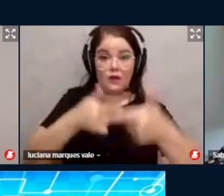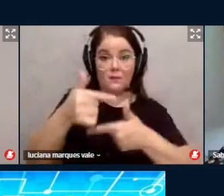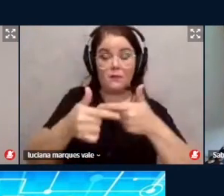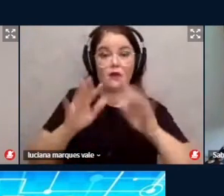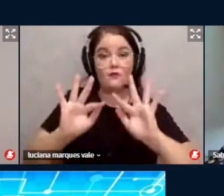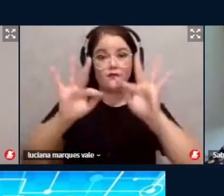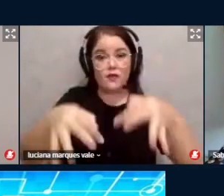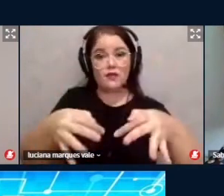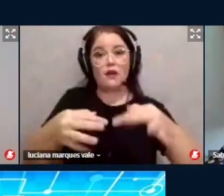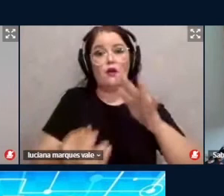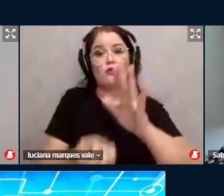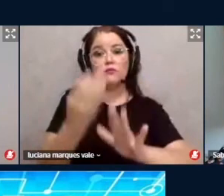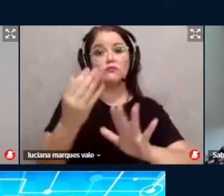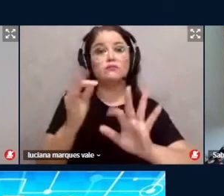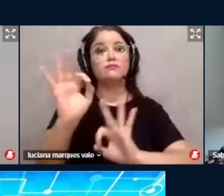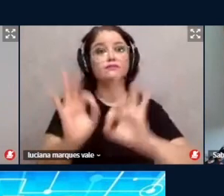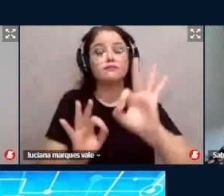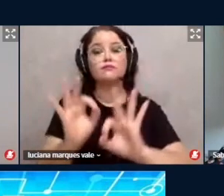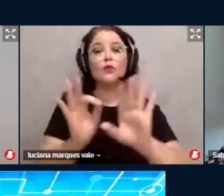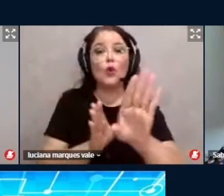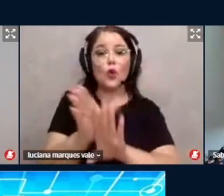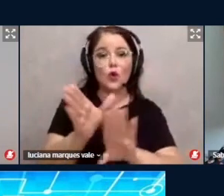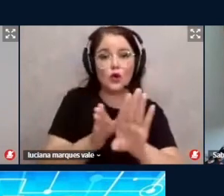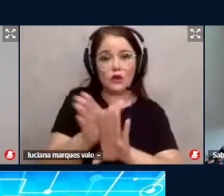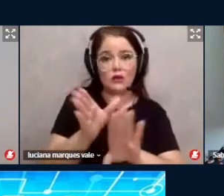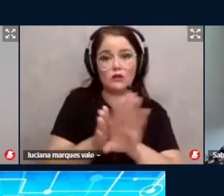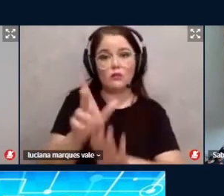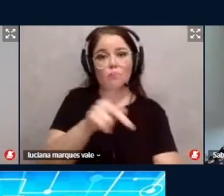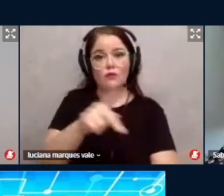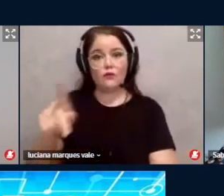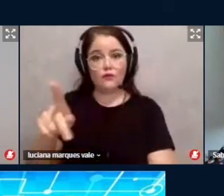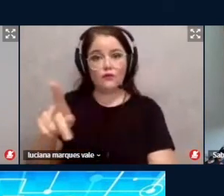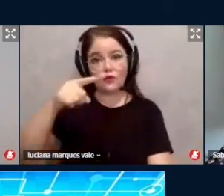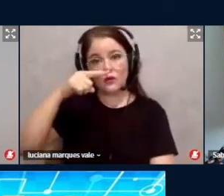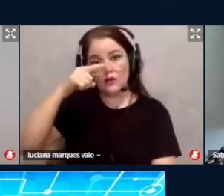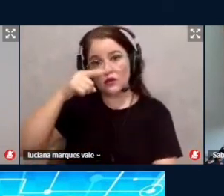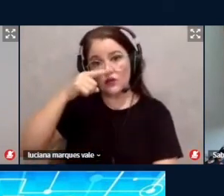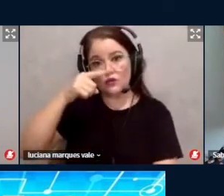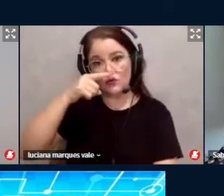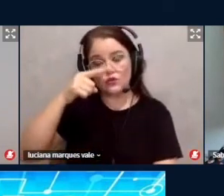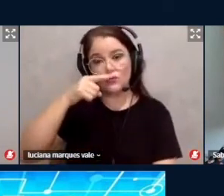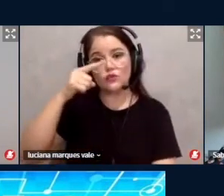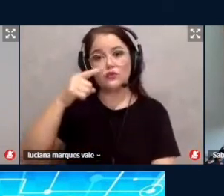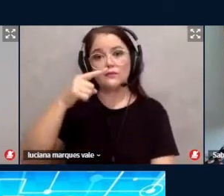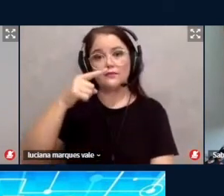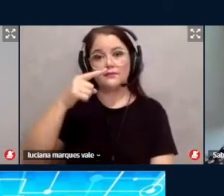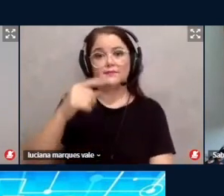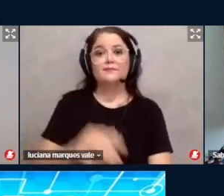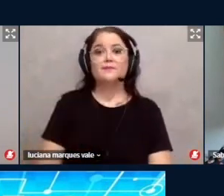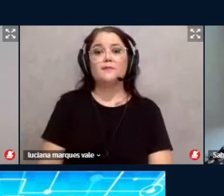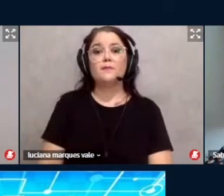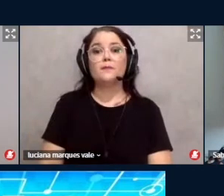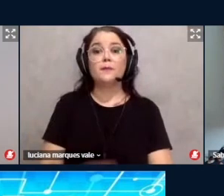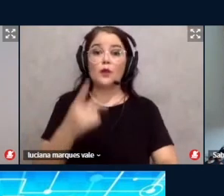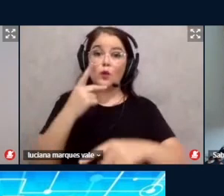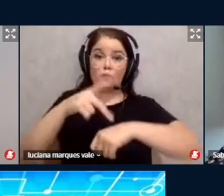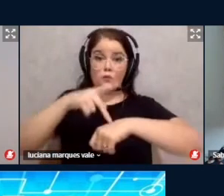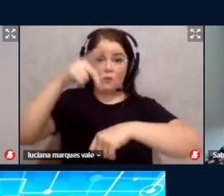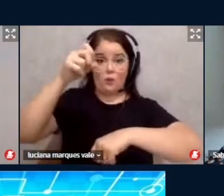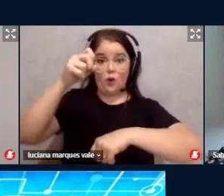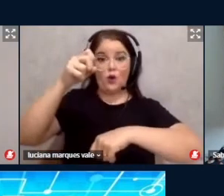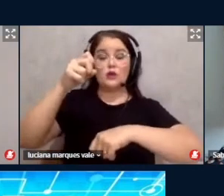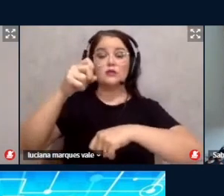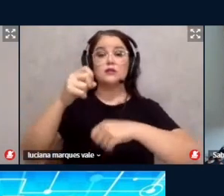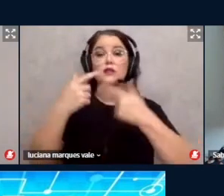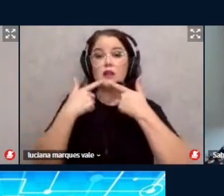foi desenvolvido sob a orientação da professora doutora Enilde Faustes, do Programa de Pós-Graduação